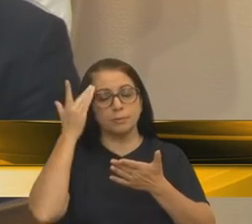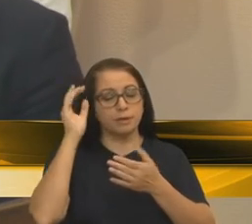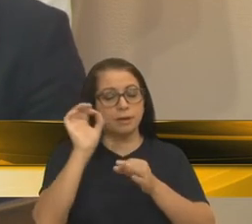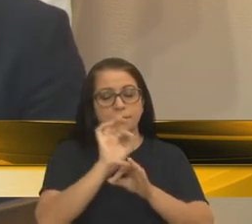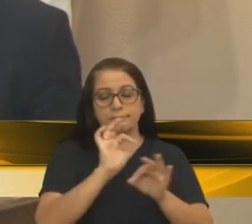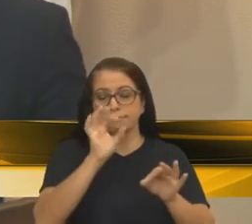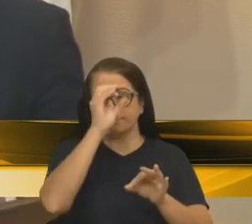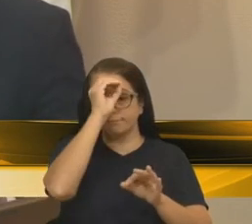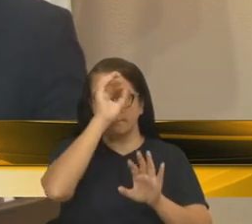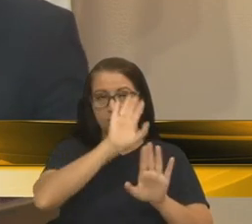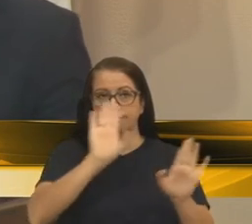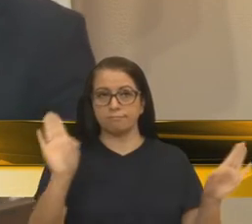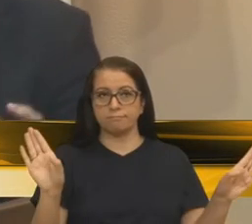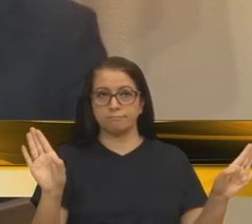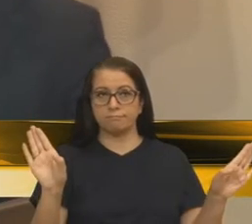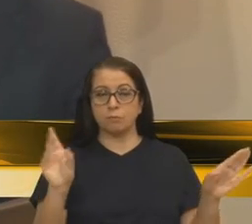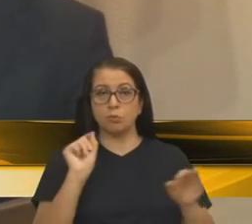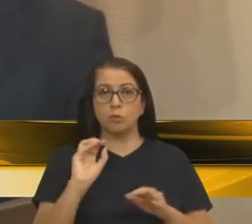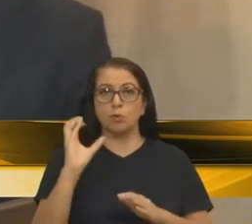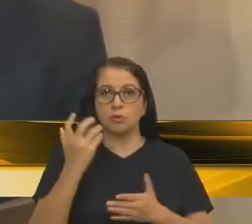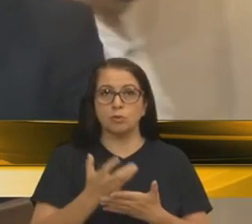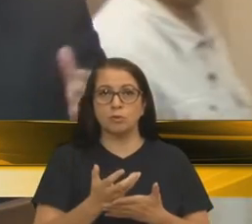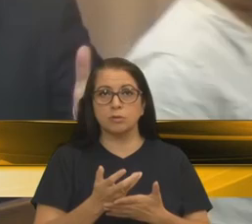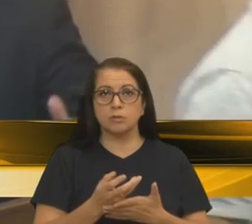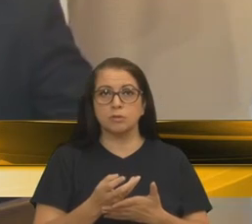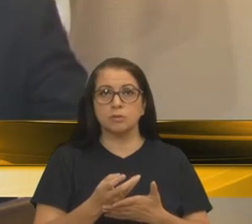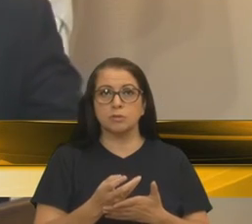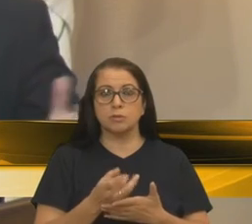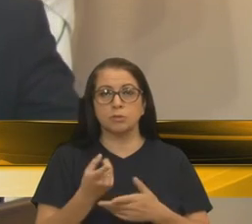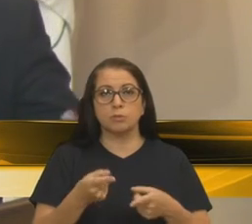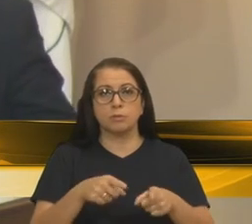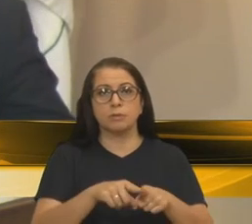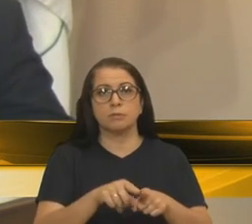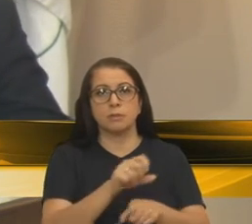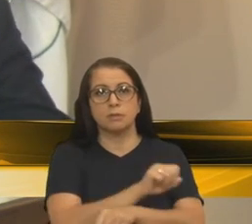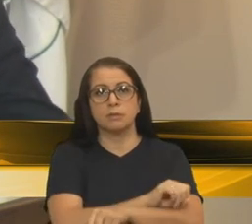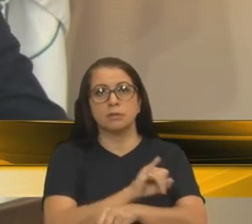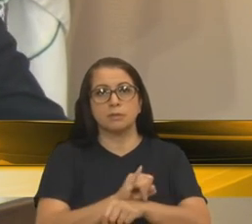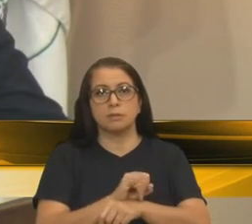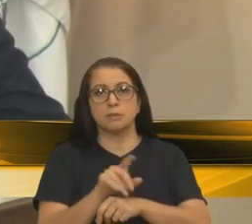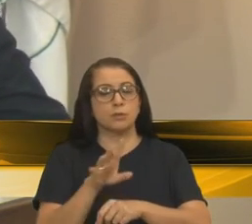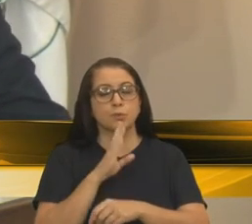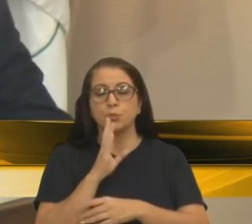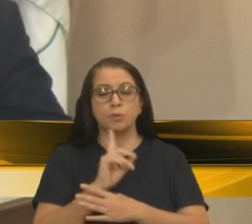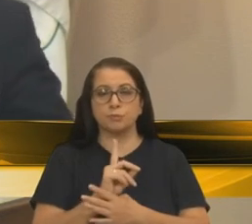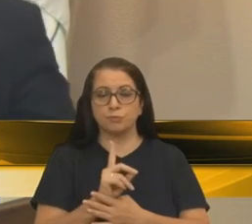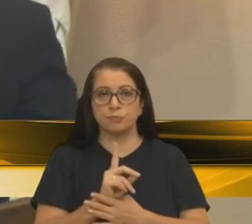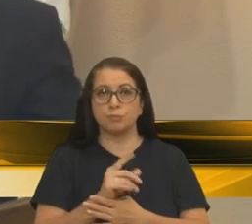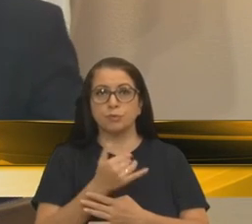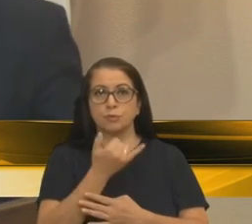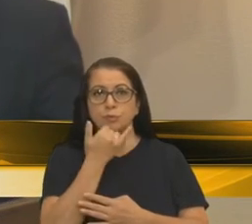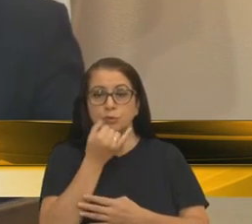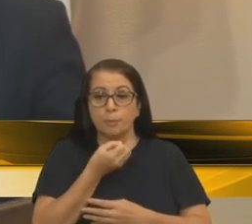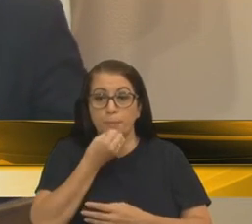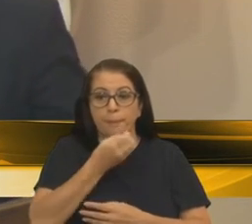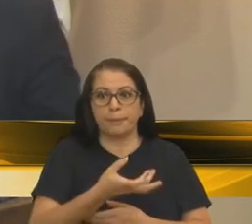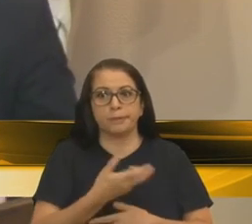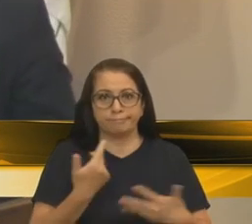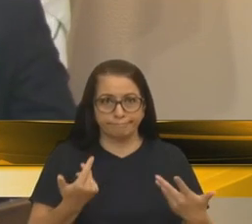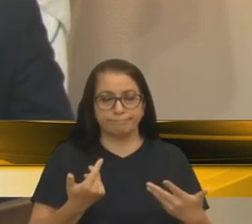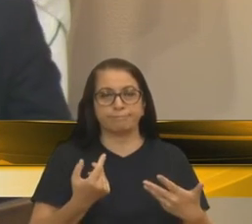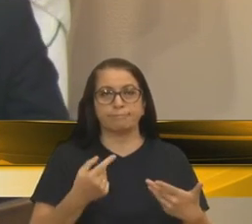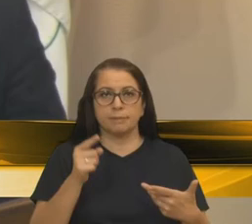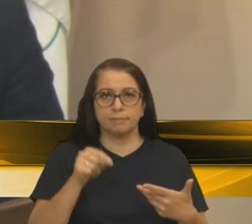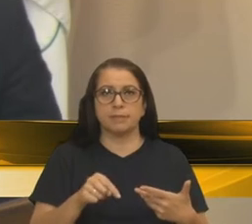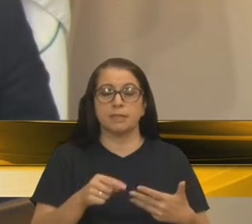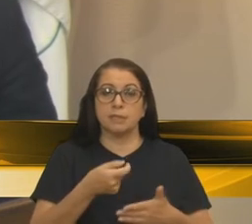absolutamente nada do que acontece em termos de, a não ser parcerias com o Senai que a gente desconhece. Desculpem o desabafo, gente, mas assim,